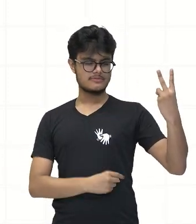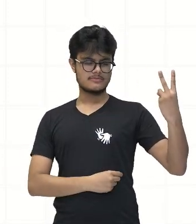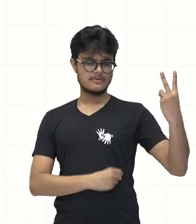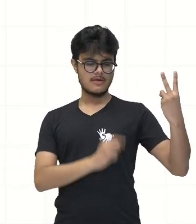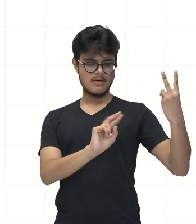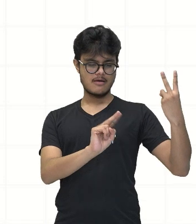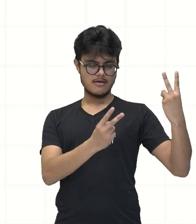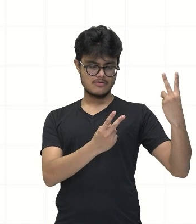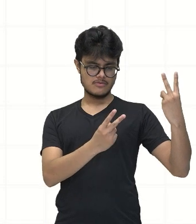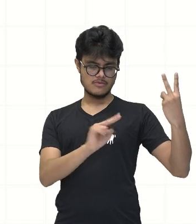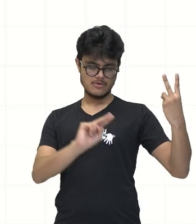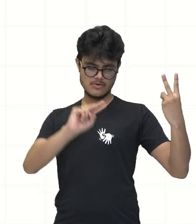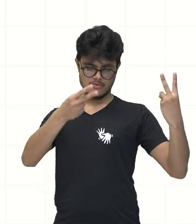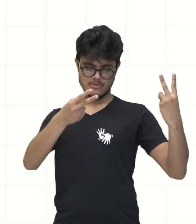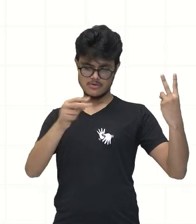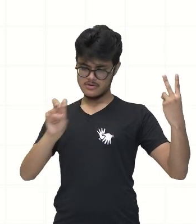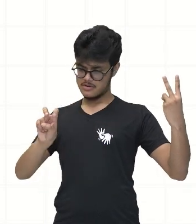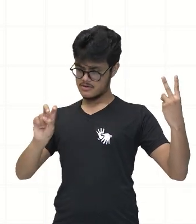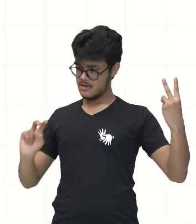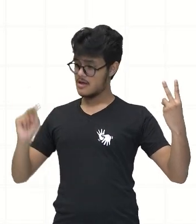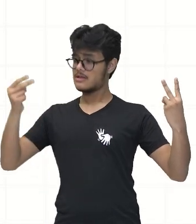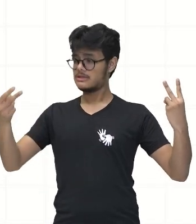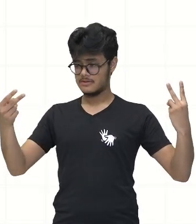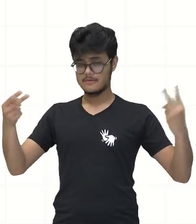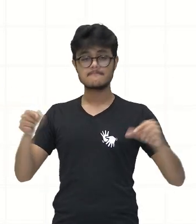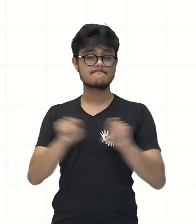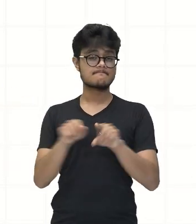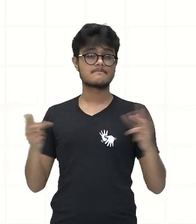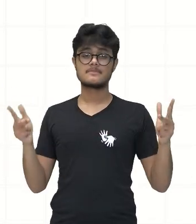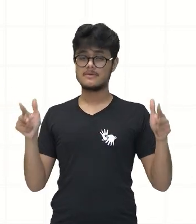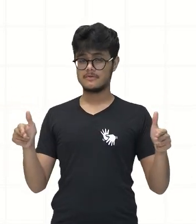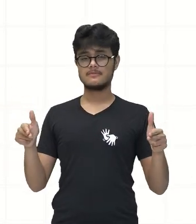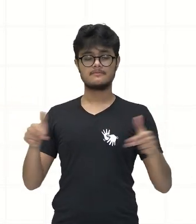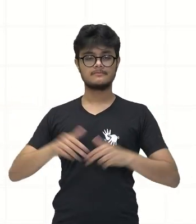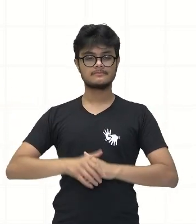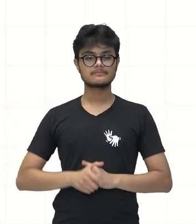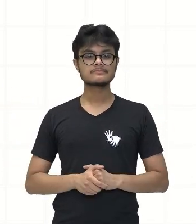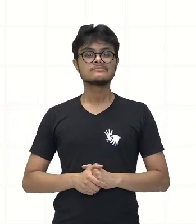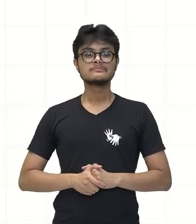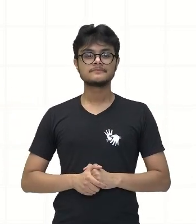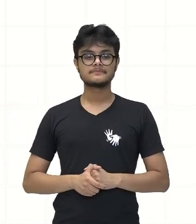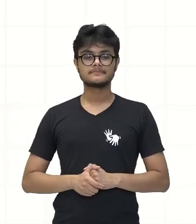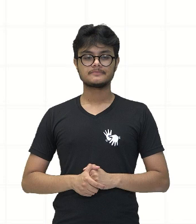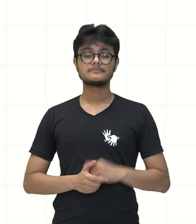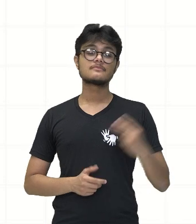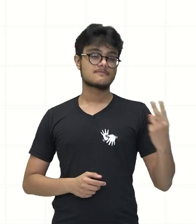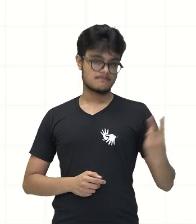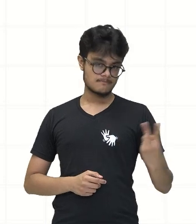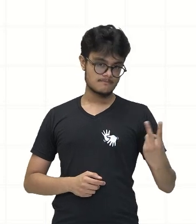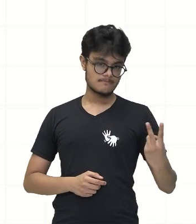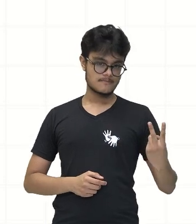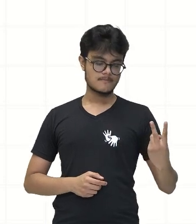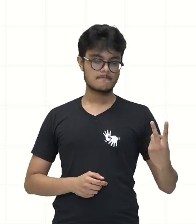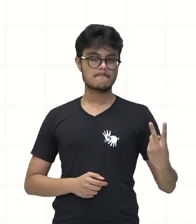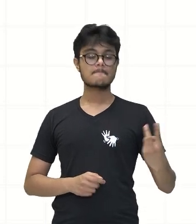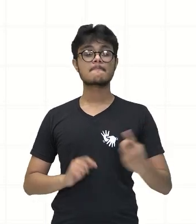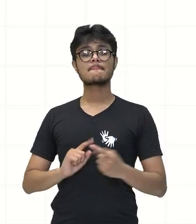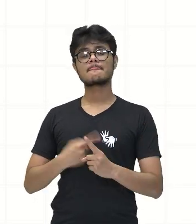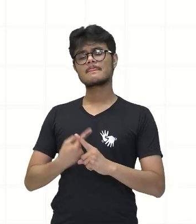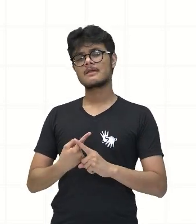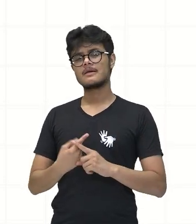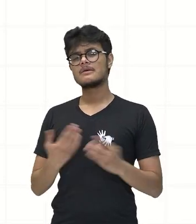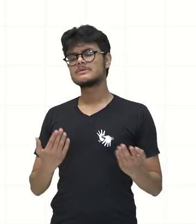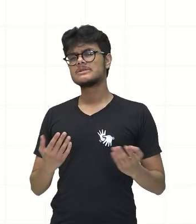ter? 2 elevado a 2 dividido por 2 vai ser o próprio 2 vezes... Professor,